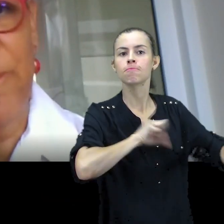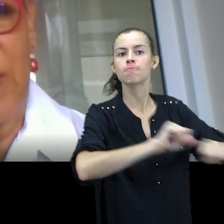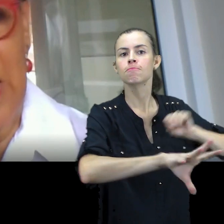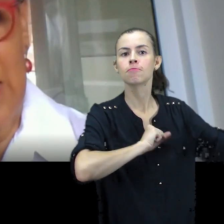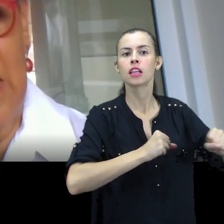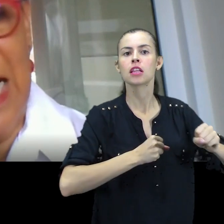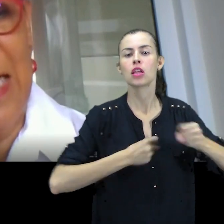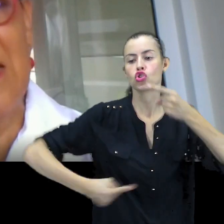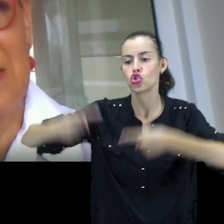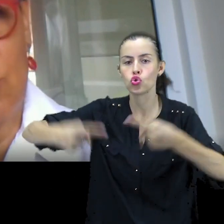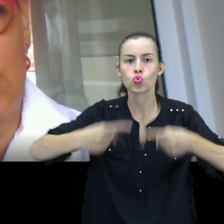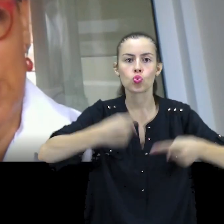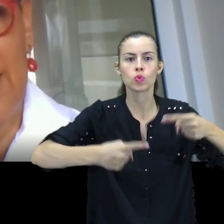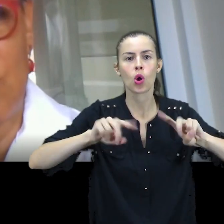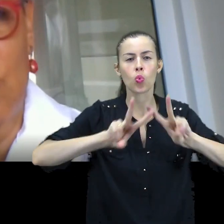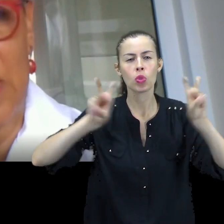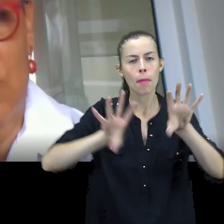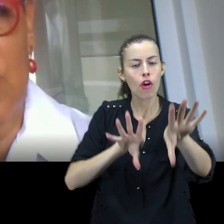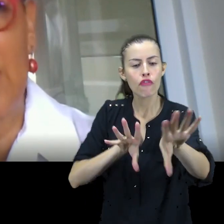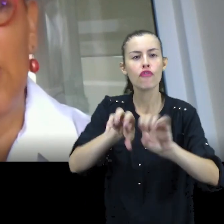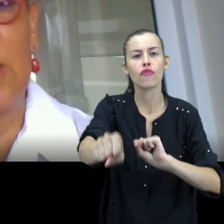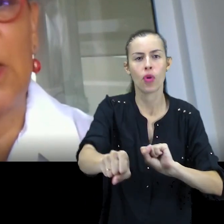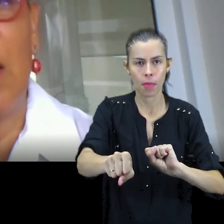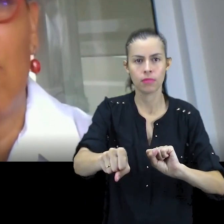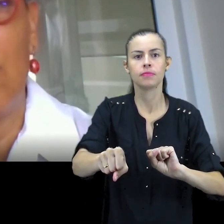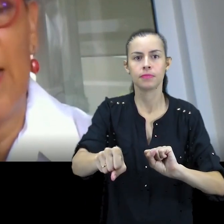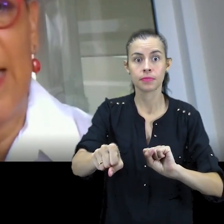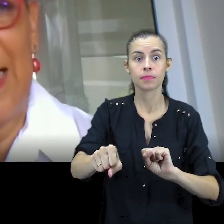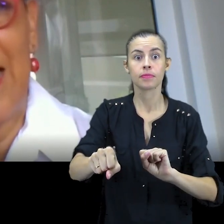inspiração, né, na questão de direitos humanos, que a gente